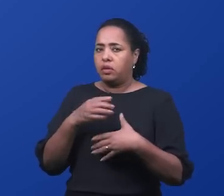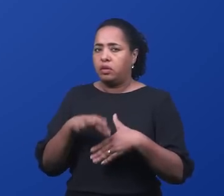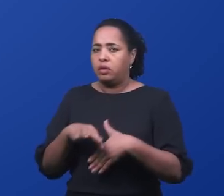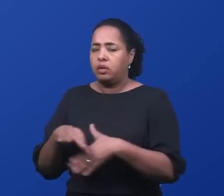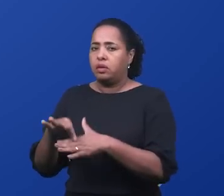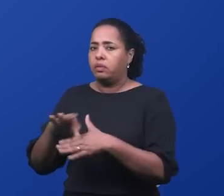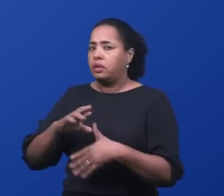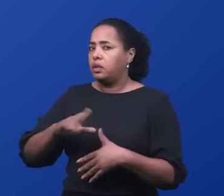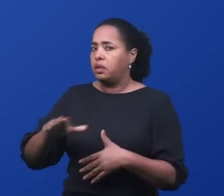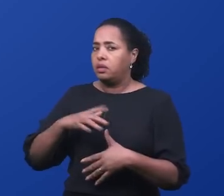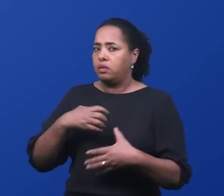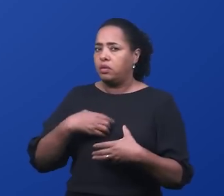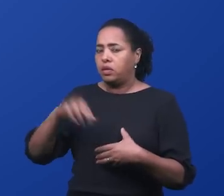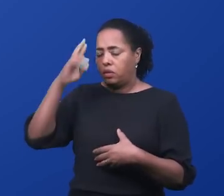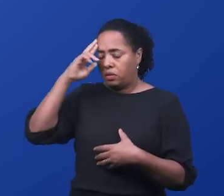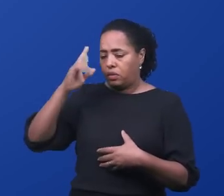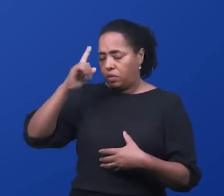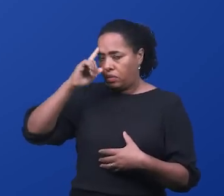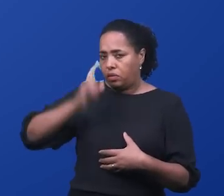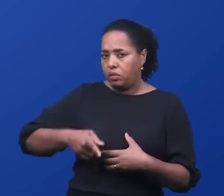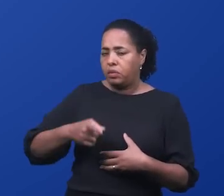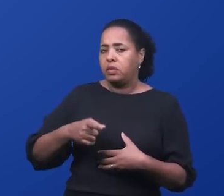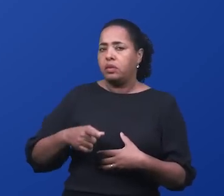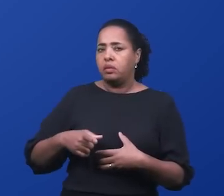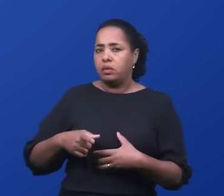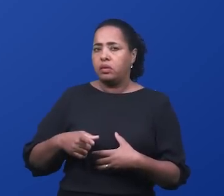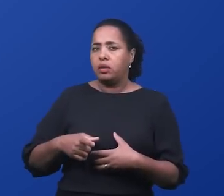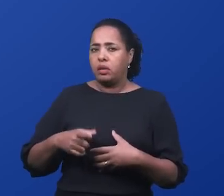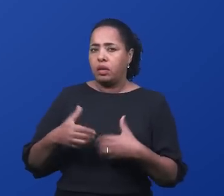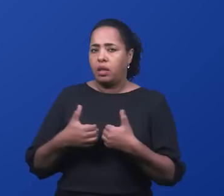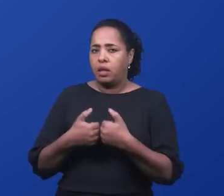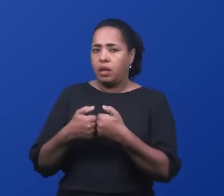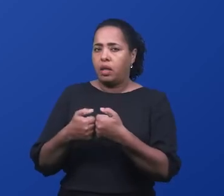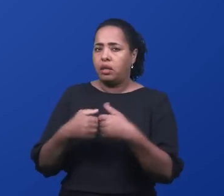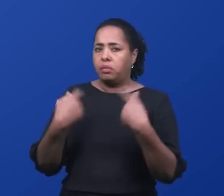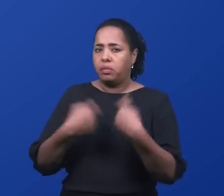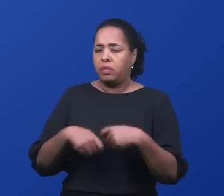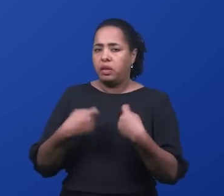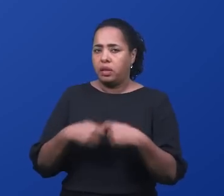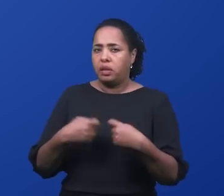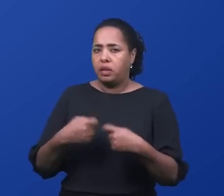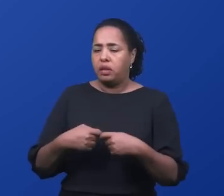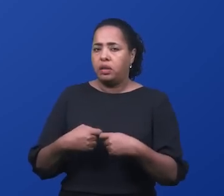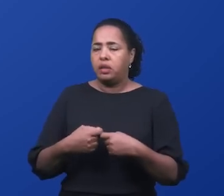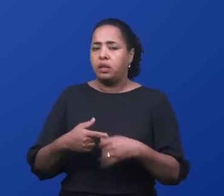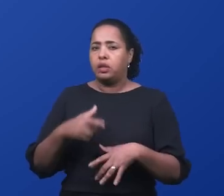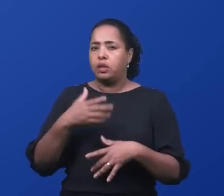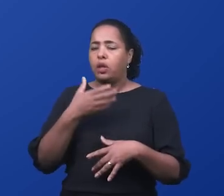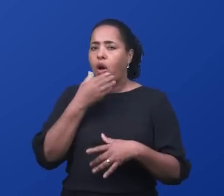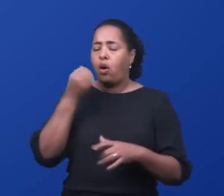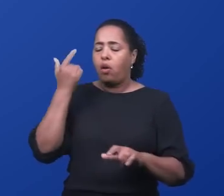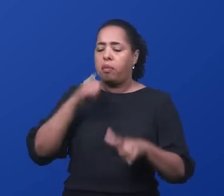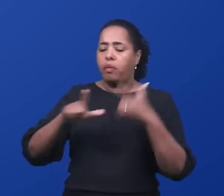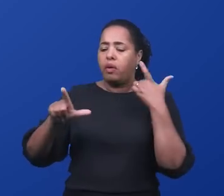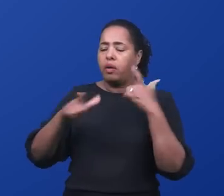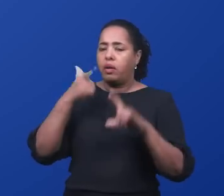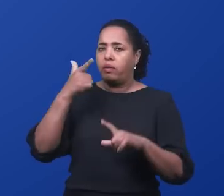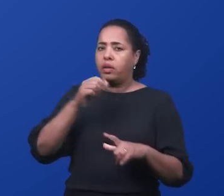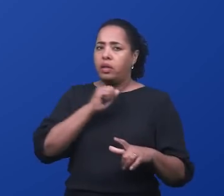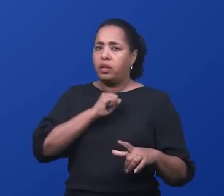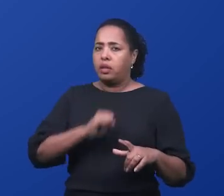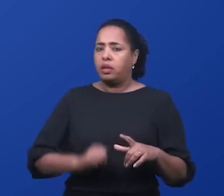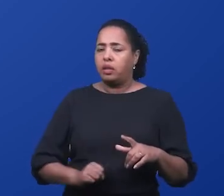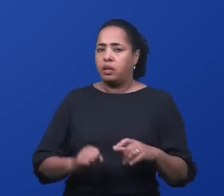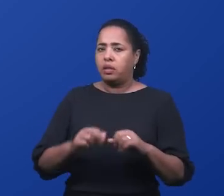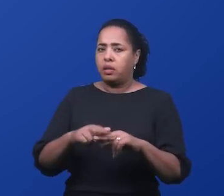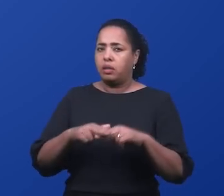que o Senhor tinha ordenado, né? A arca deveria ser levada pelos levitas, né? Por